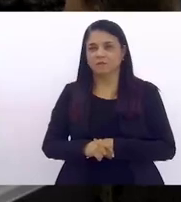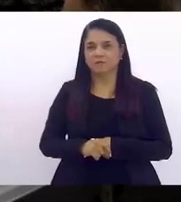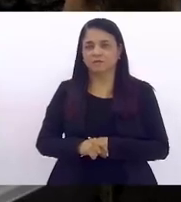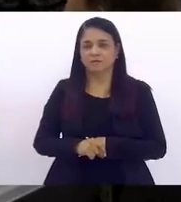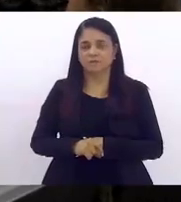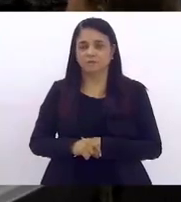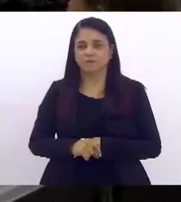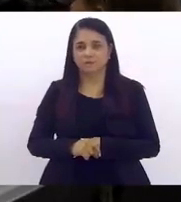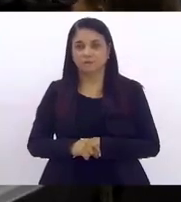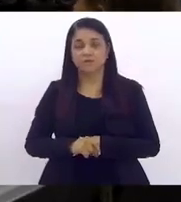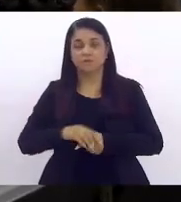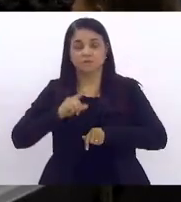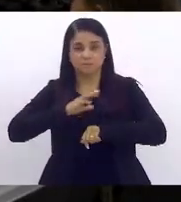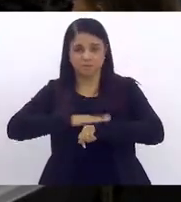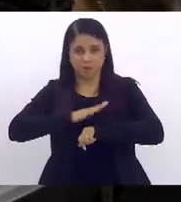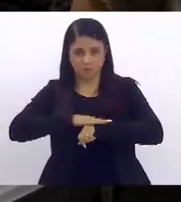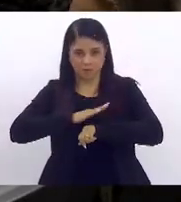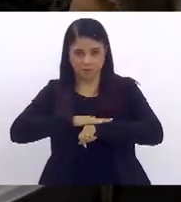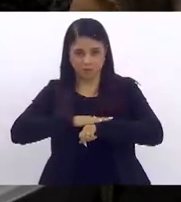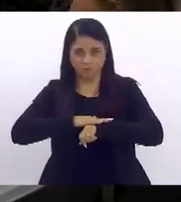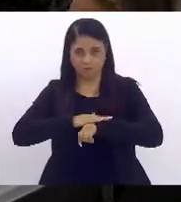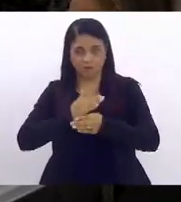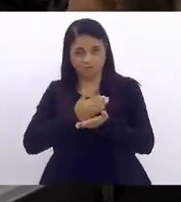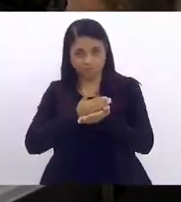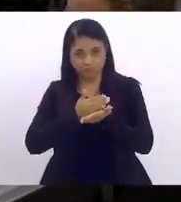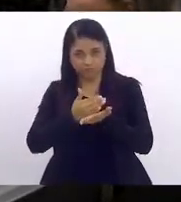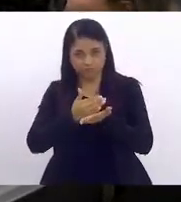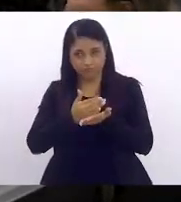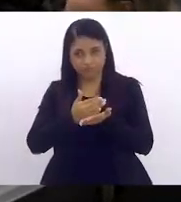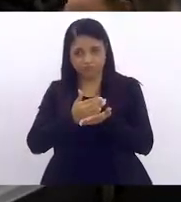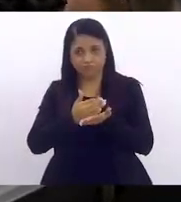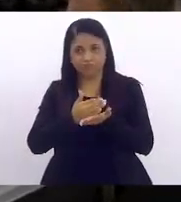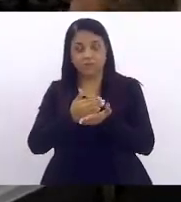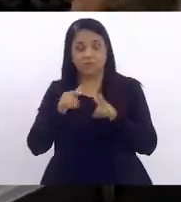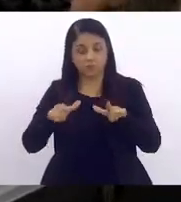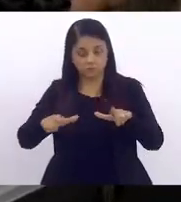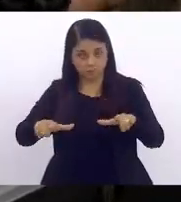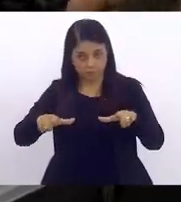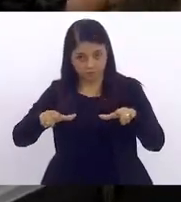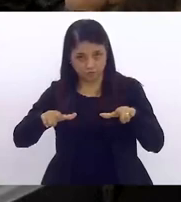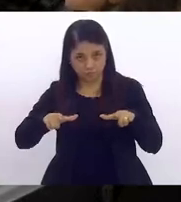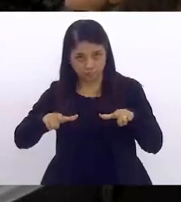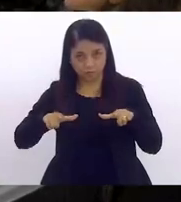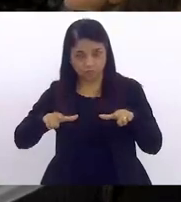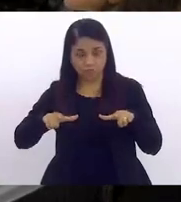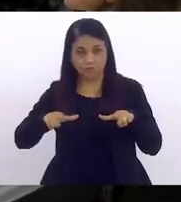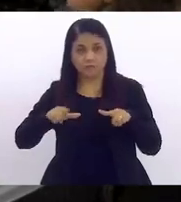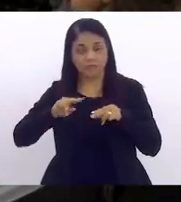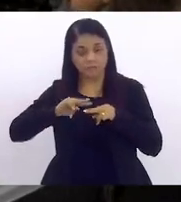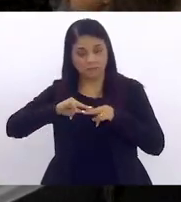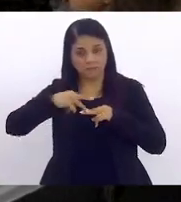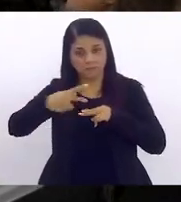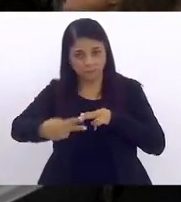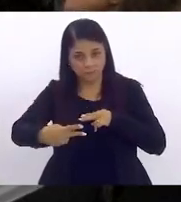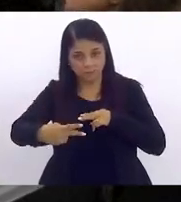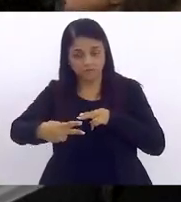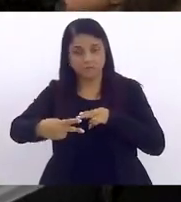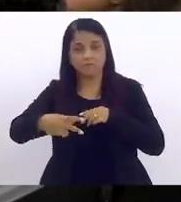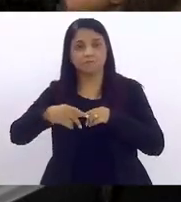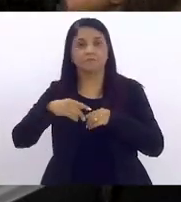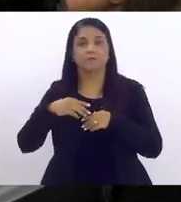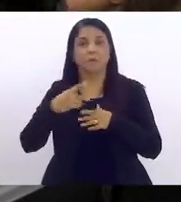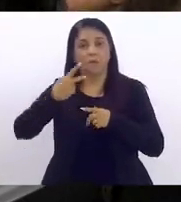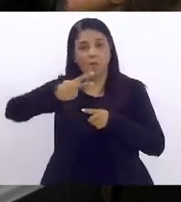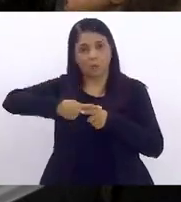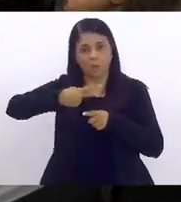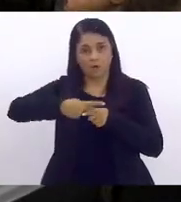Ah, tá. Nesse momento, a gente vai dar início, então, primeiro às moções, na sequência, ao Prêmio Ana Nery